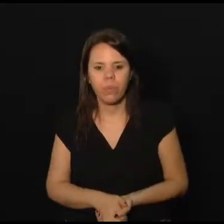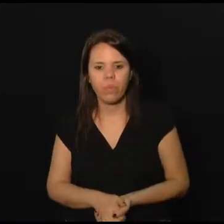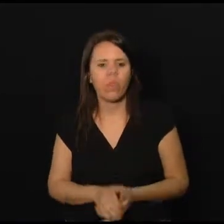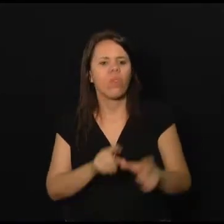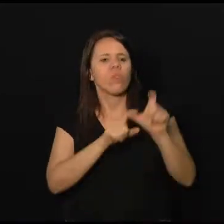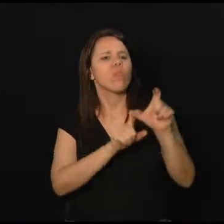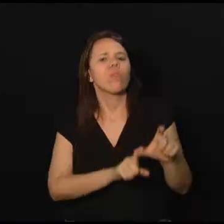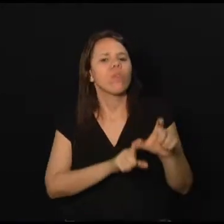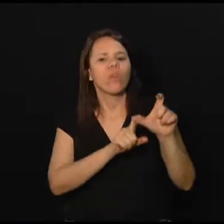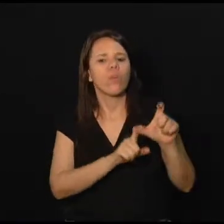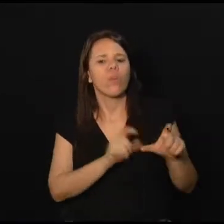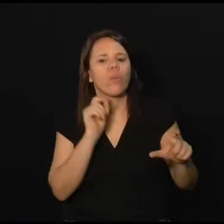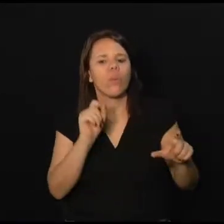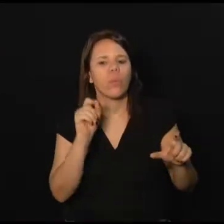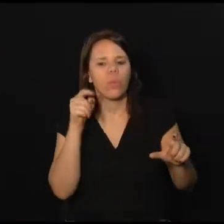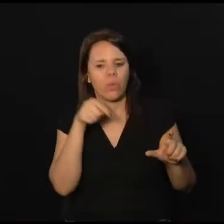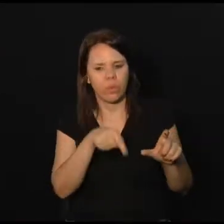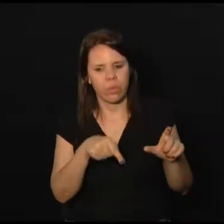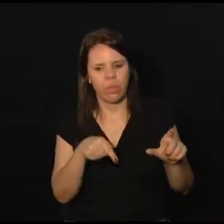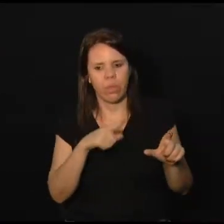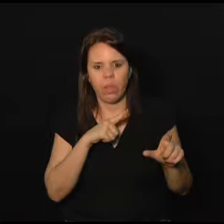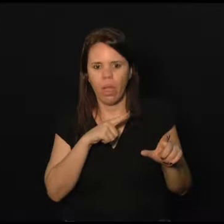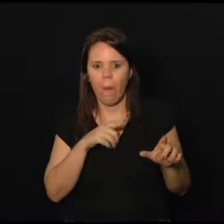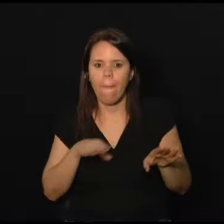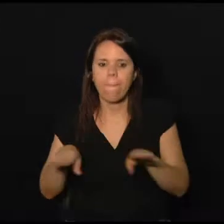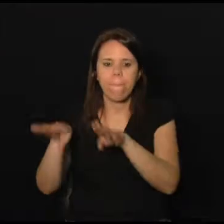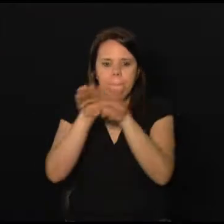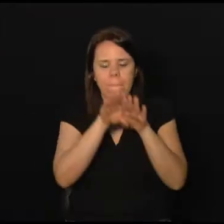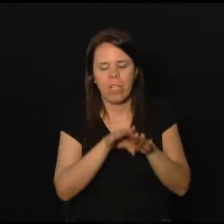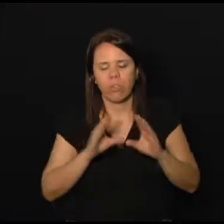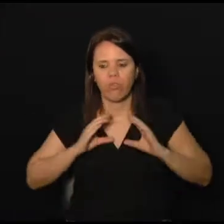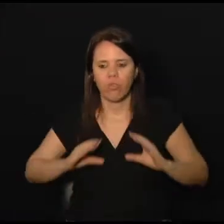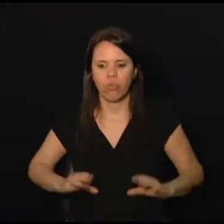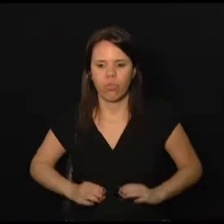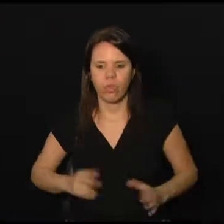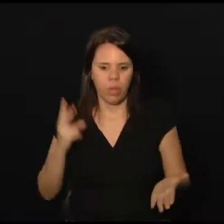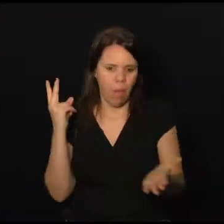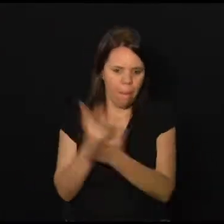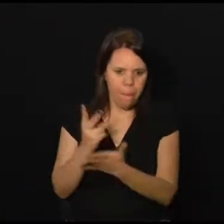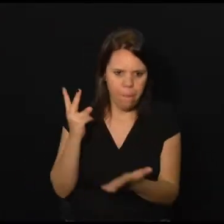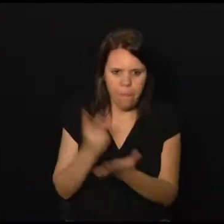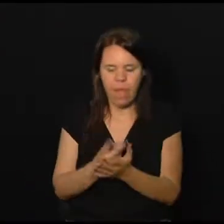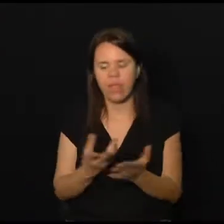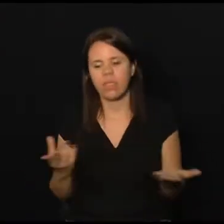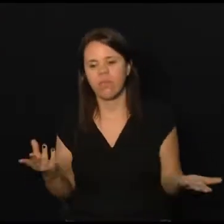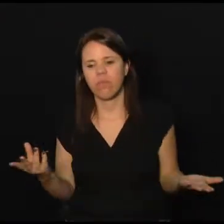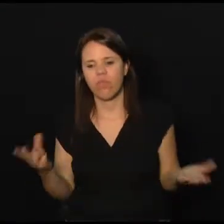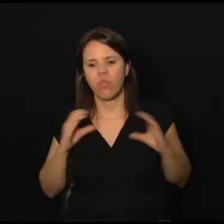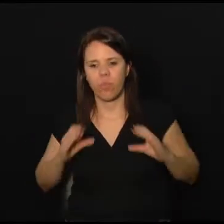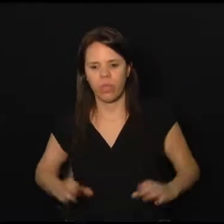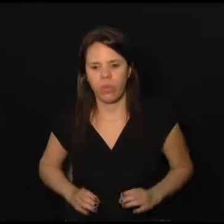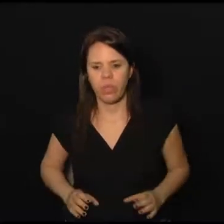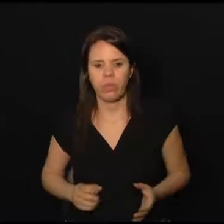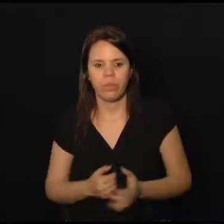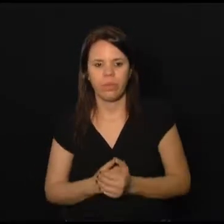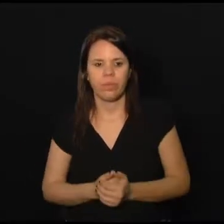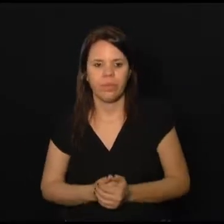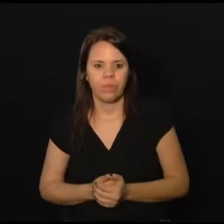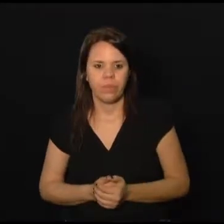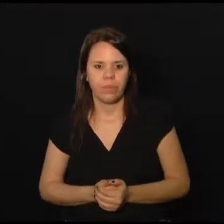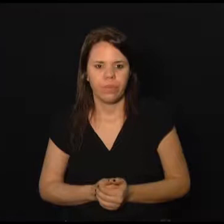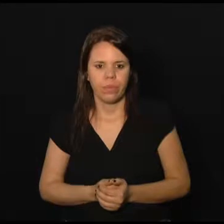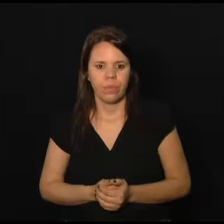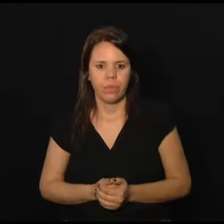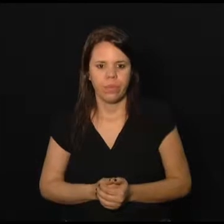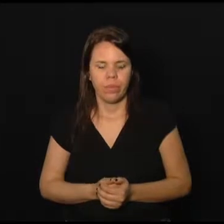codependência, o codependente ele tem um padrão de comportamento, né? E é um padrão disfuncional em